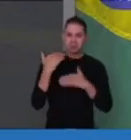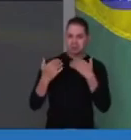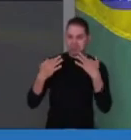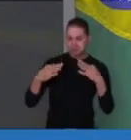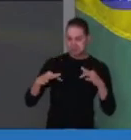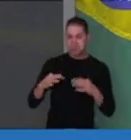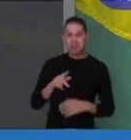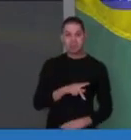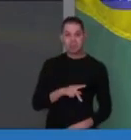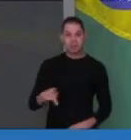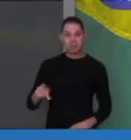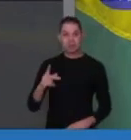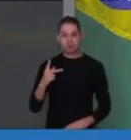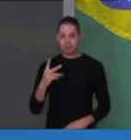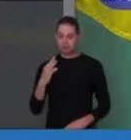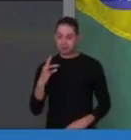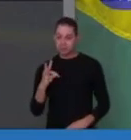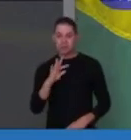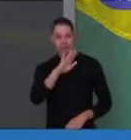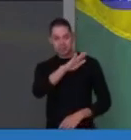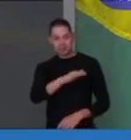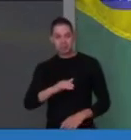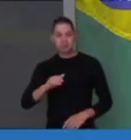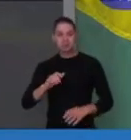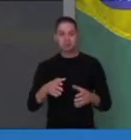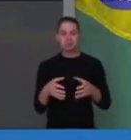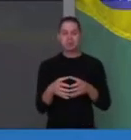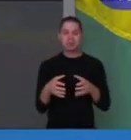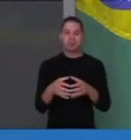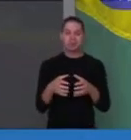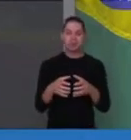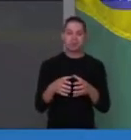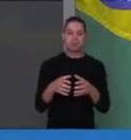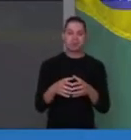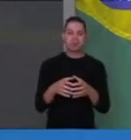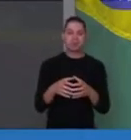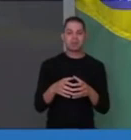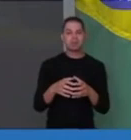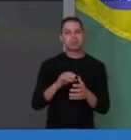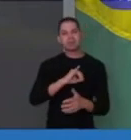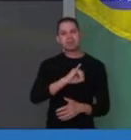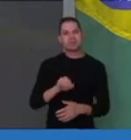do PT conclamou até o pessoal lá da jihad do